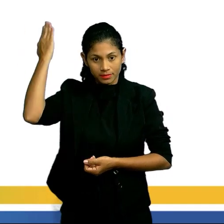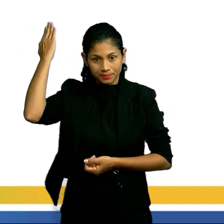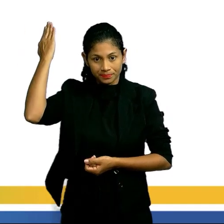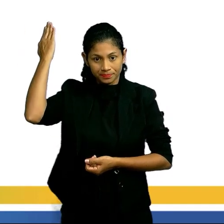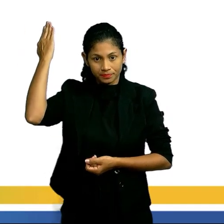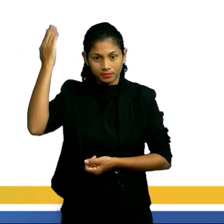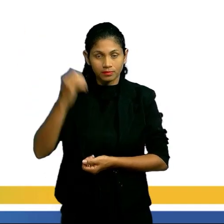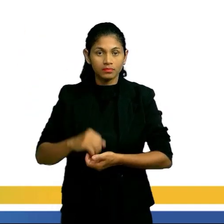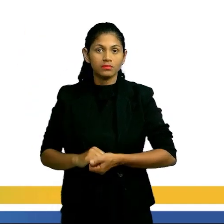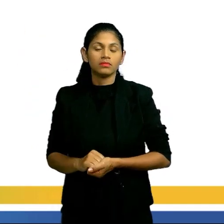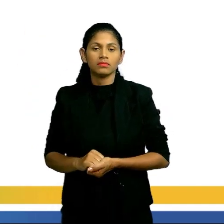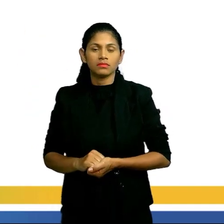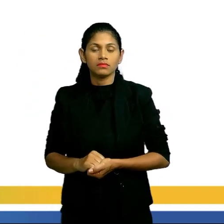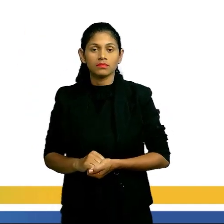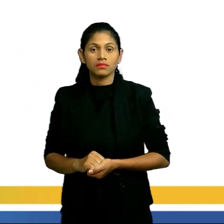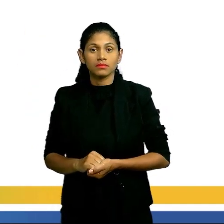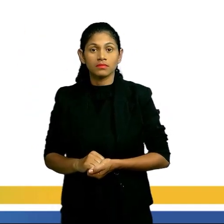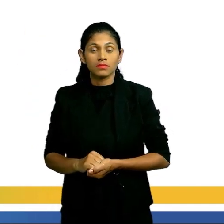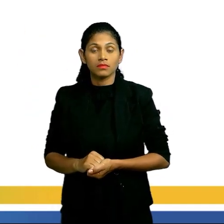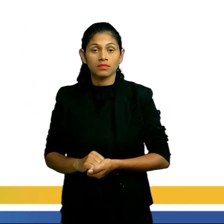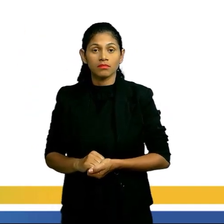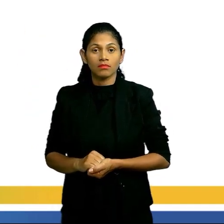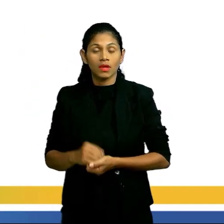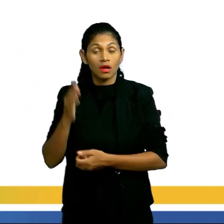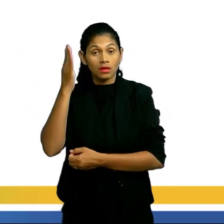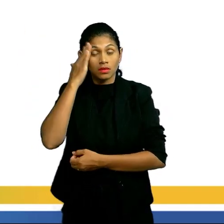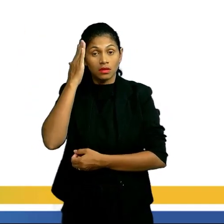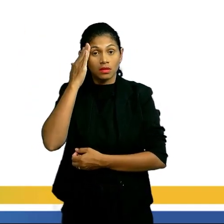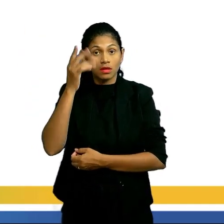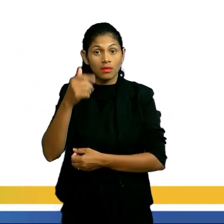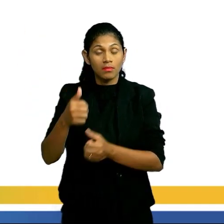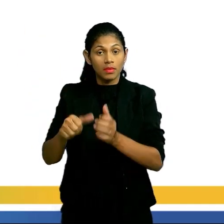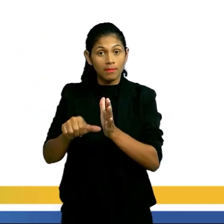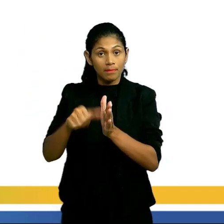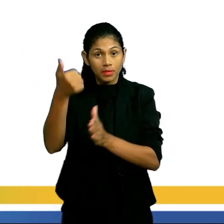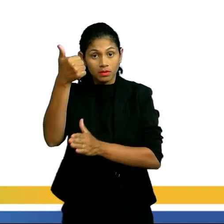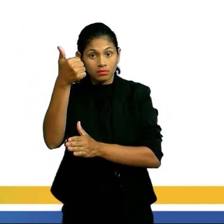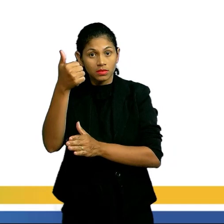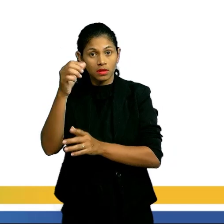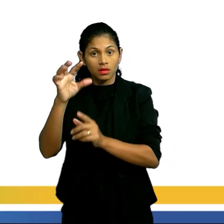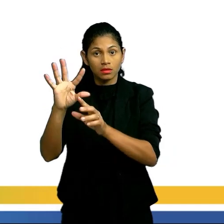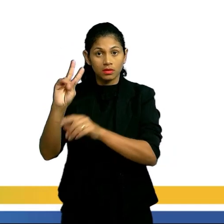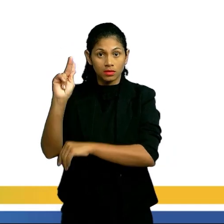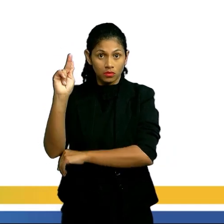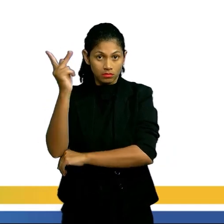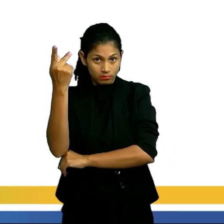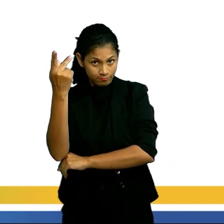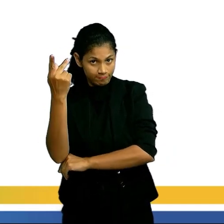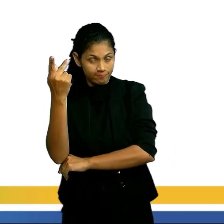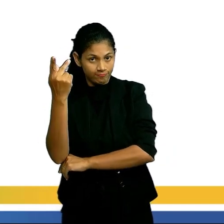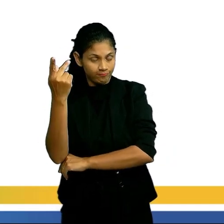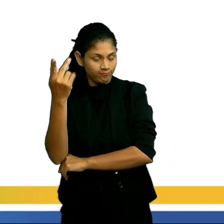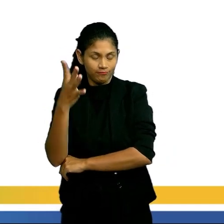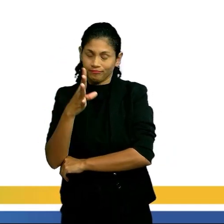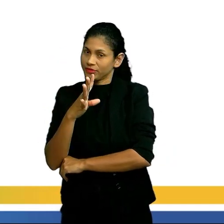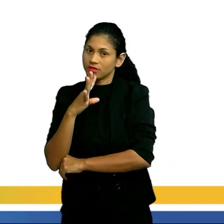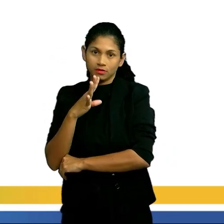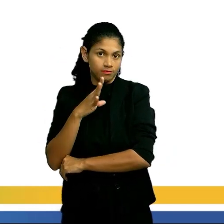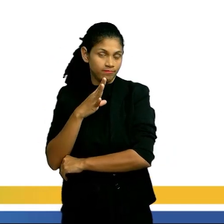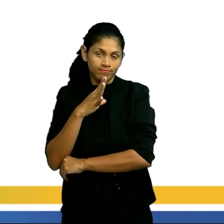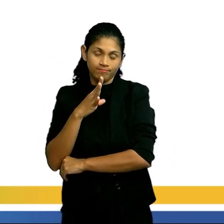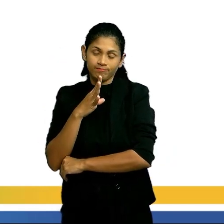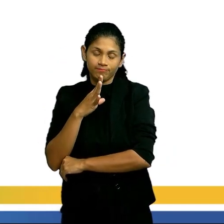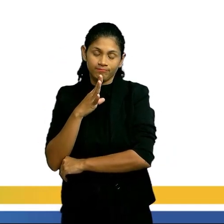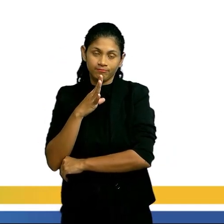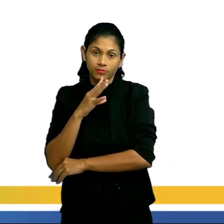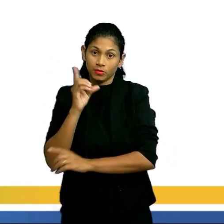A gente quer saber primeiro a altura para poder resolver. Então, o H é desconhecido. Vamos primeiro calcular